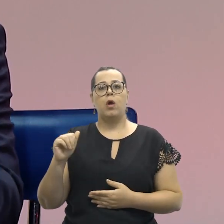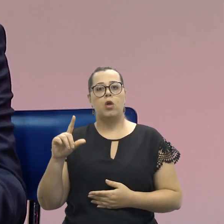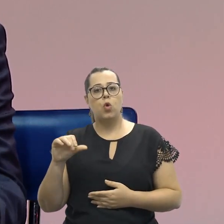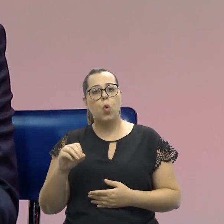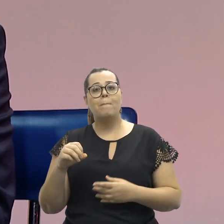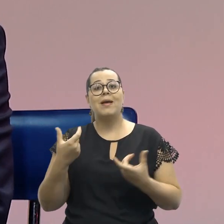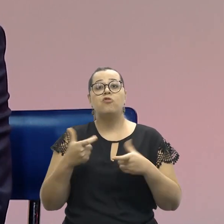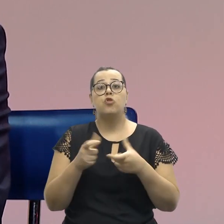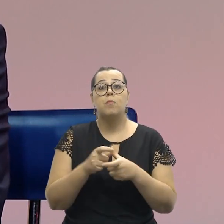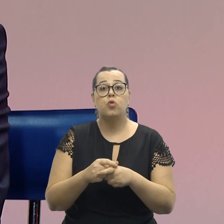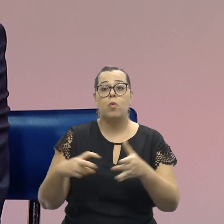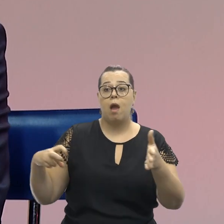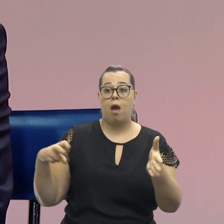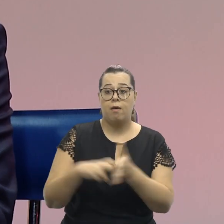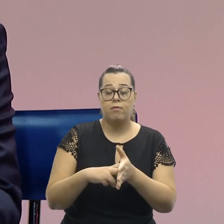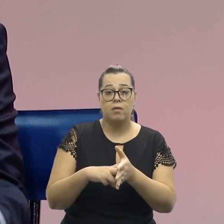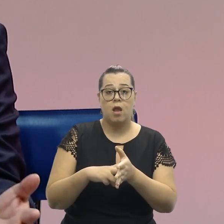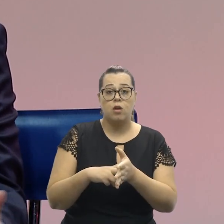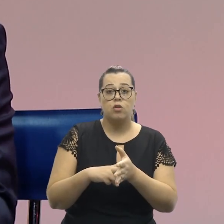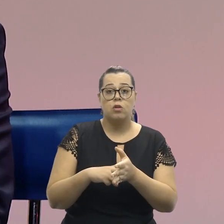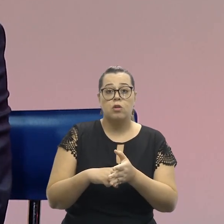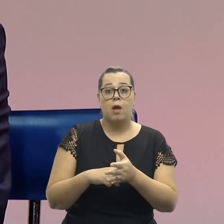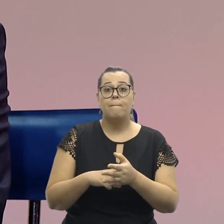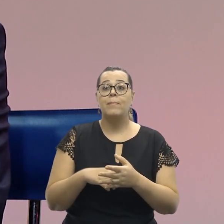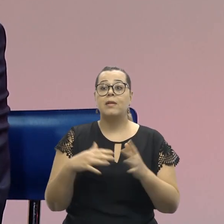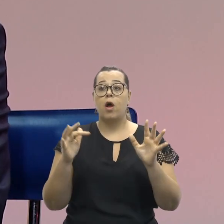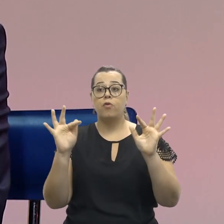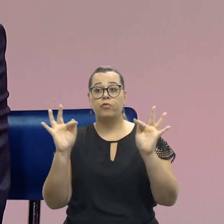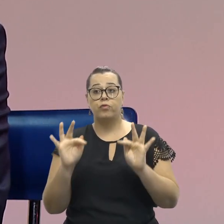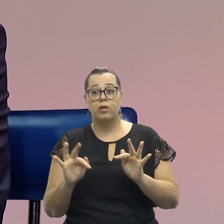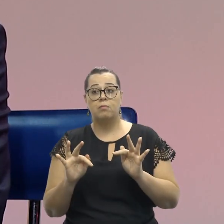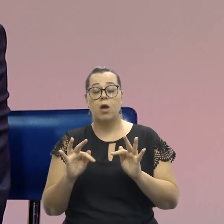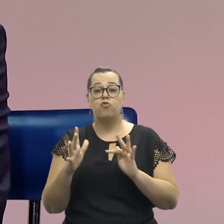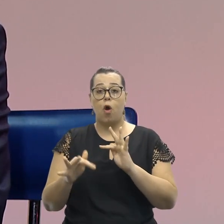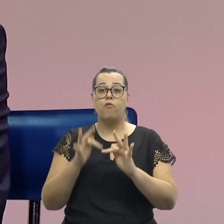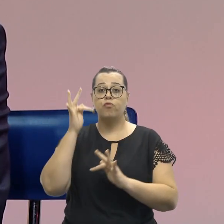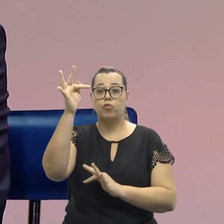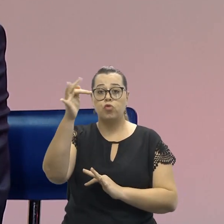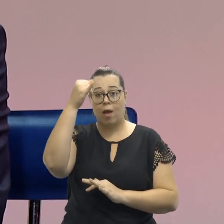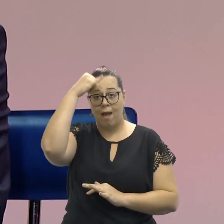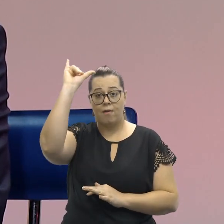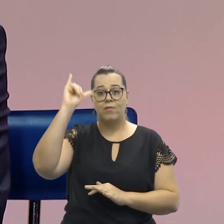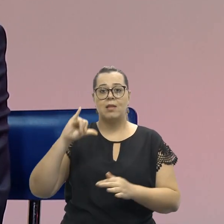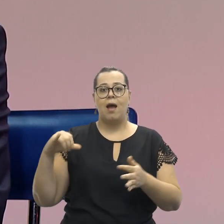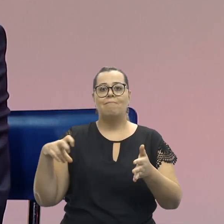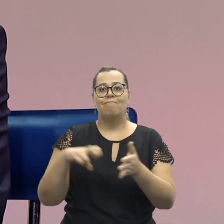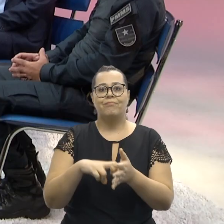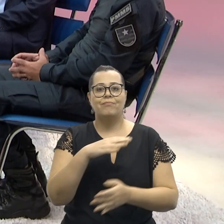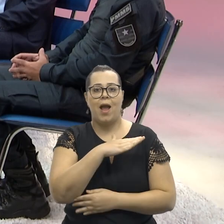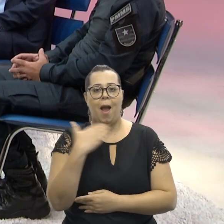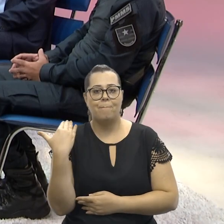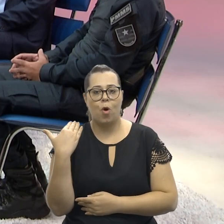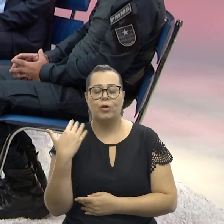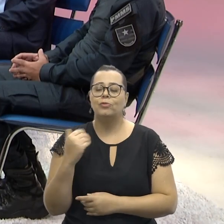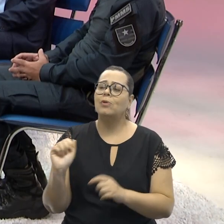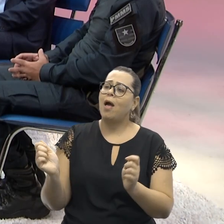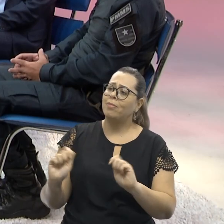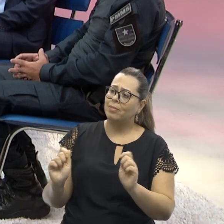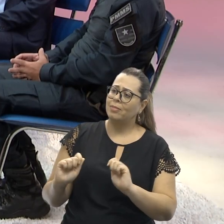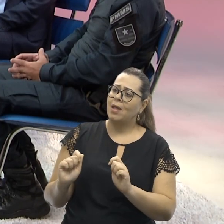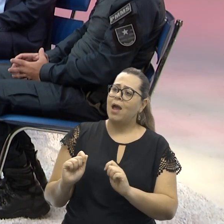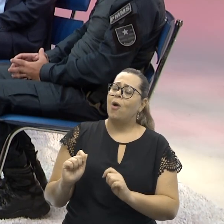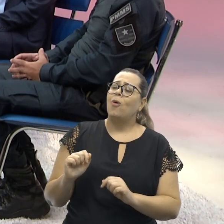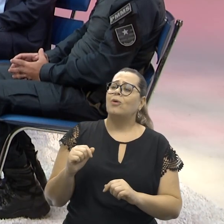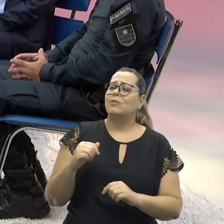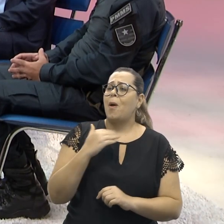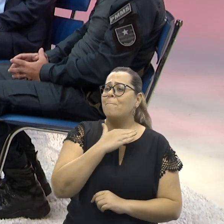para poder minimizar os acidentes e termos aí, felizmente, se possível, no futuro, nenhuma vítima fatal. São mortes evitáveis,